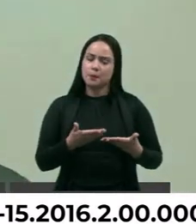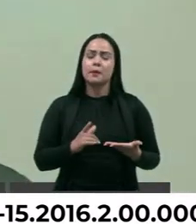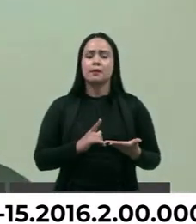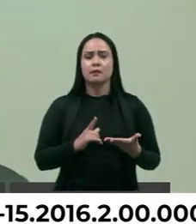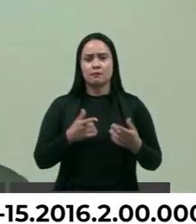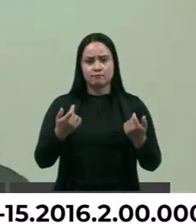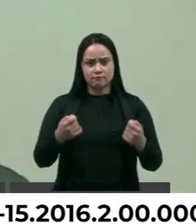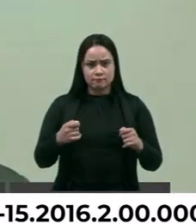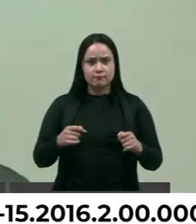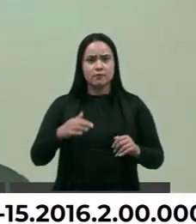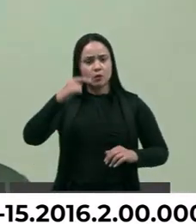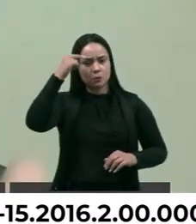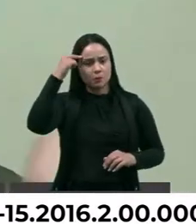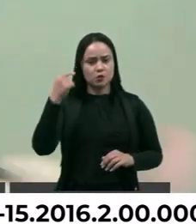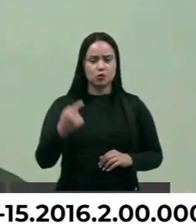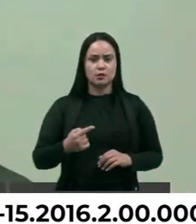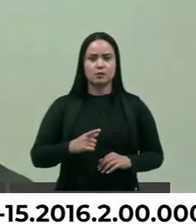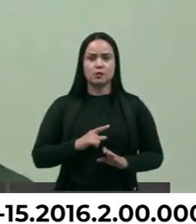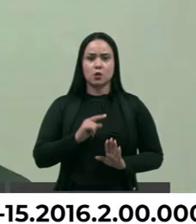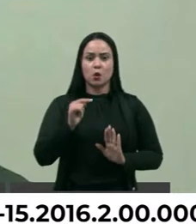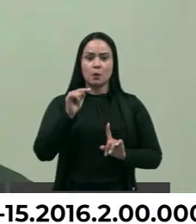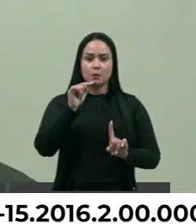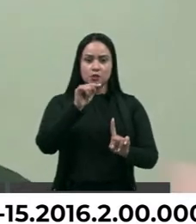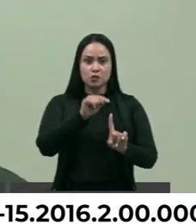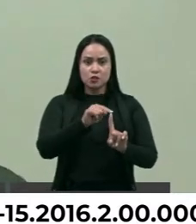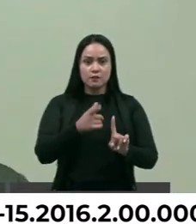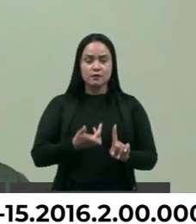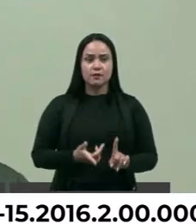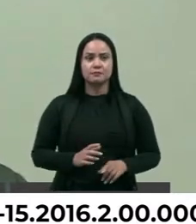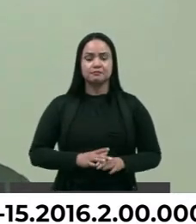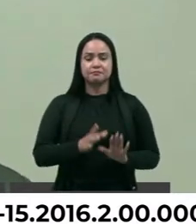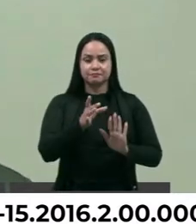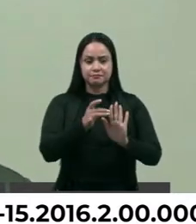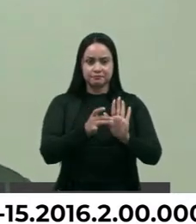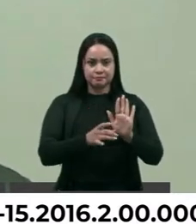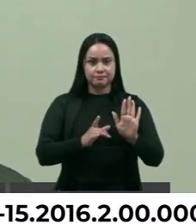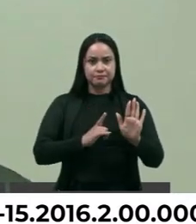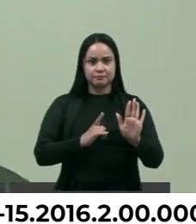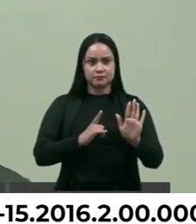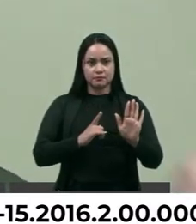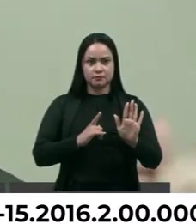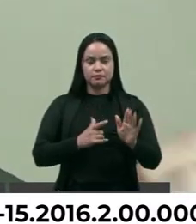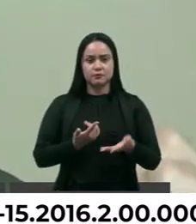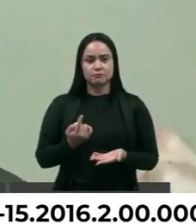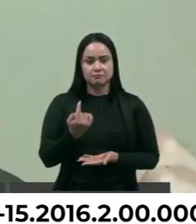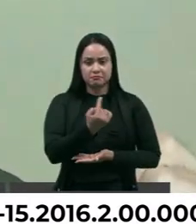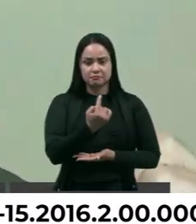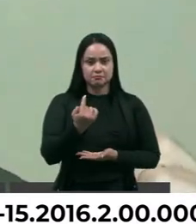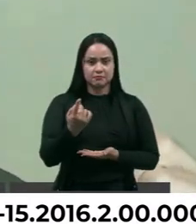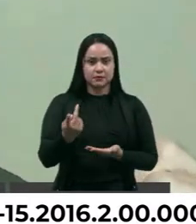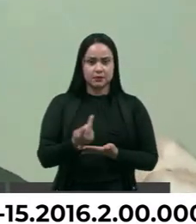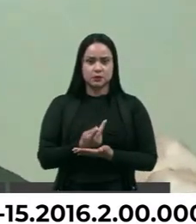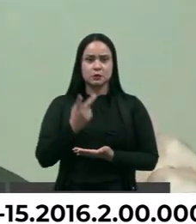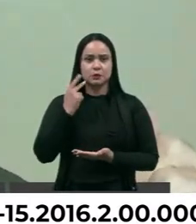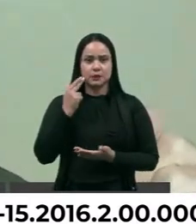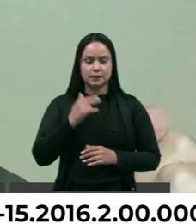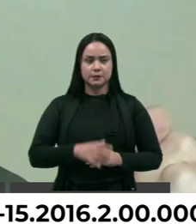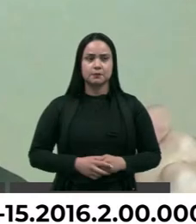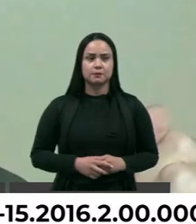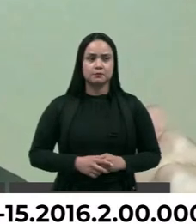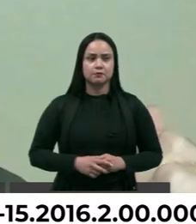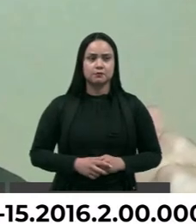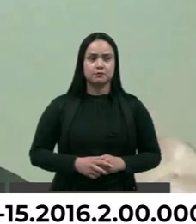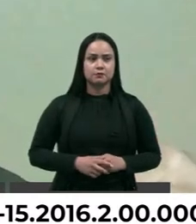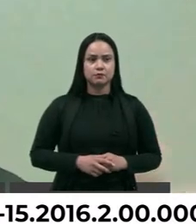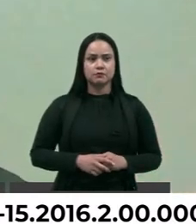necessidade de obediência objetiva aos critérios previstos em casos dessa natureza.